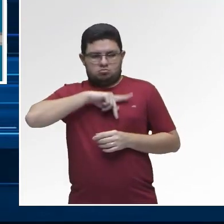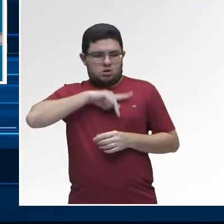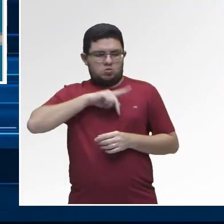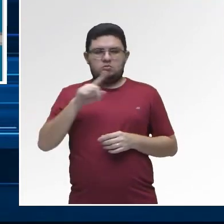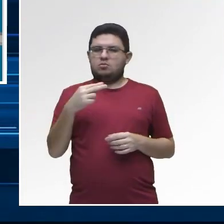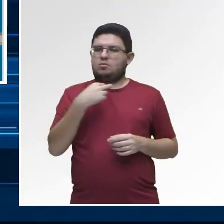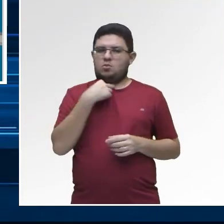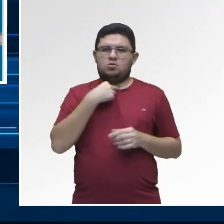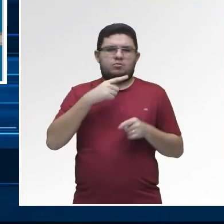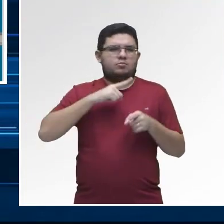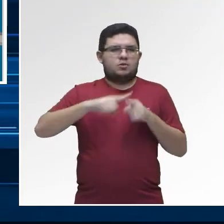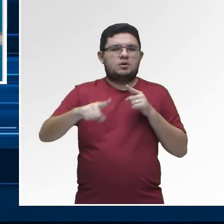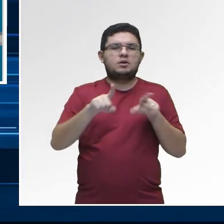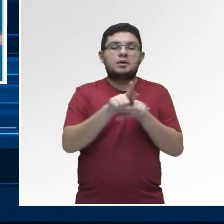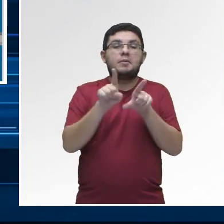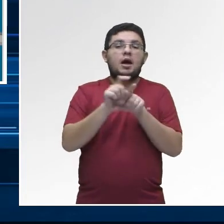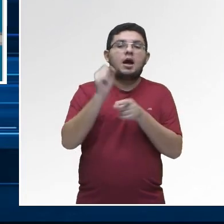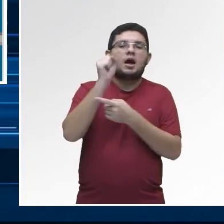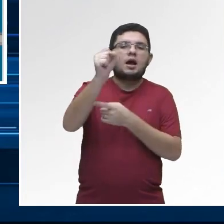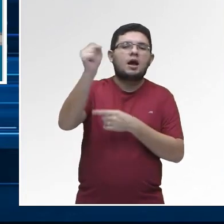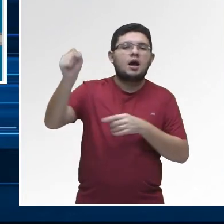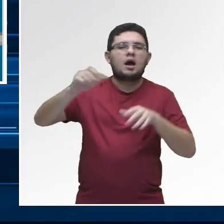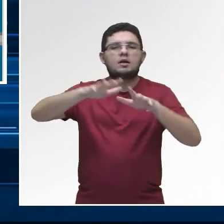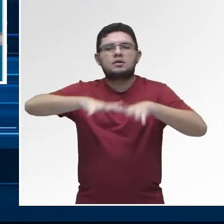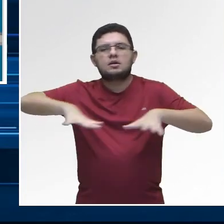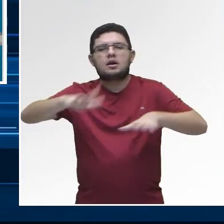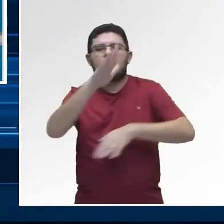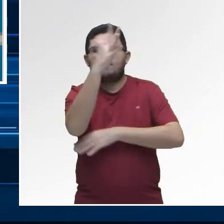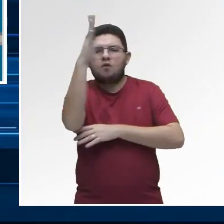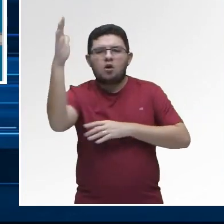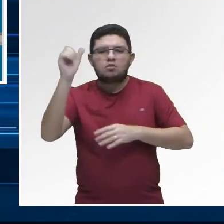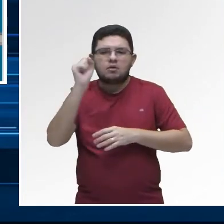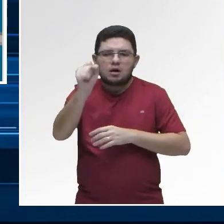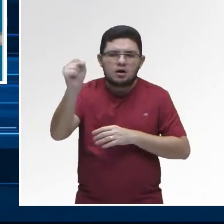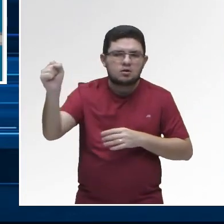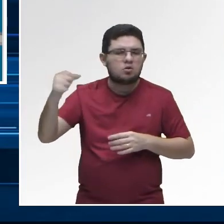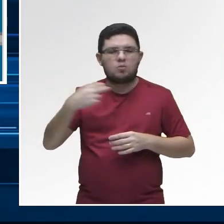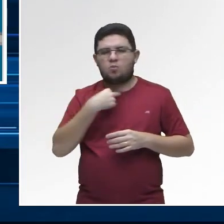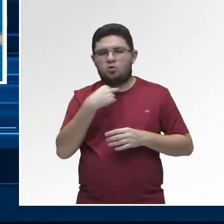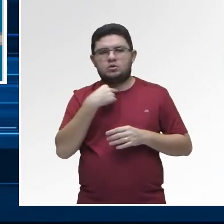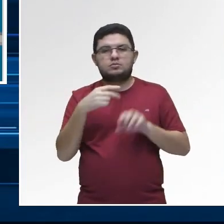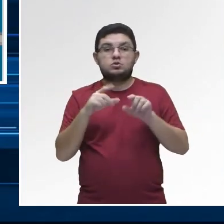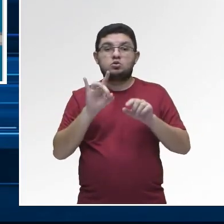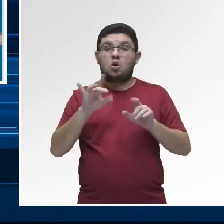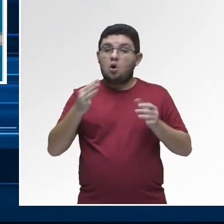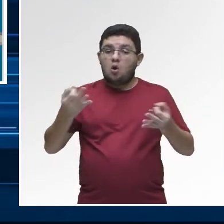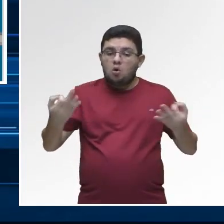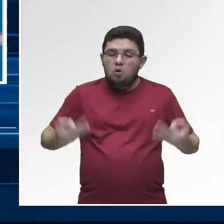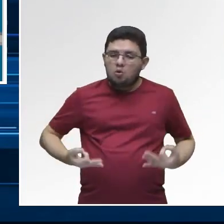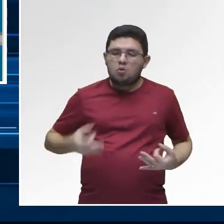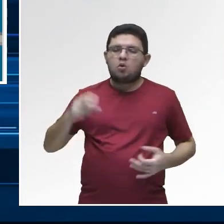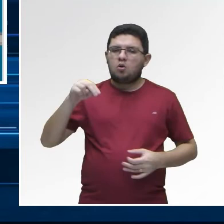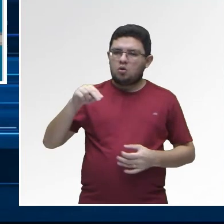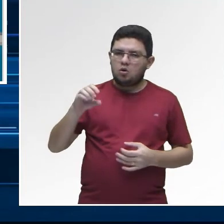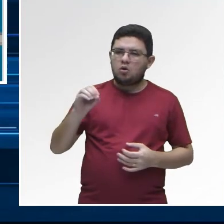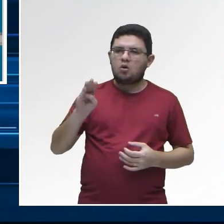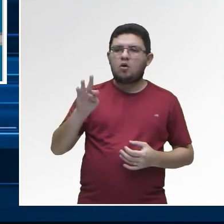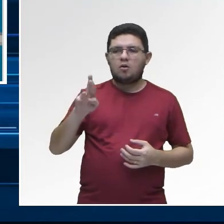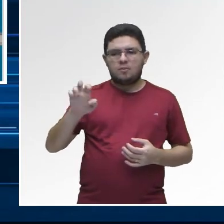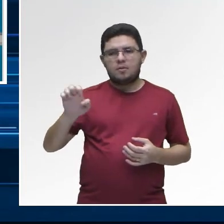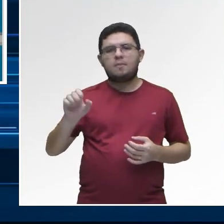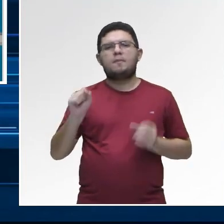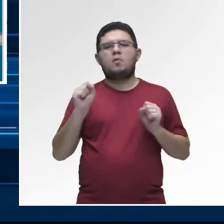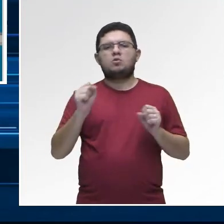a caça, né? Que a professora falou lá na floresta. Só os nobres podiam caçar. Então vejam como que tudo